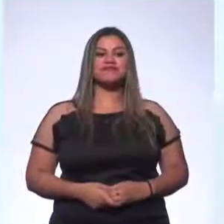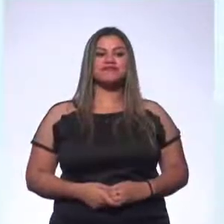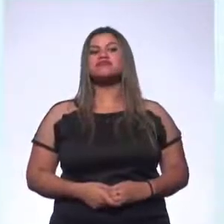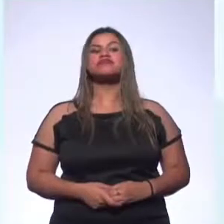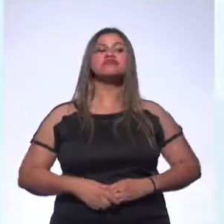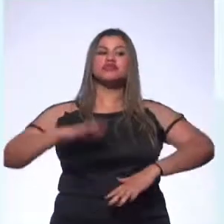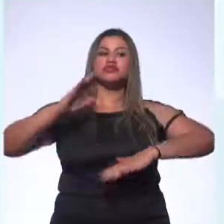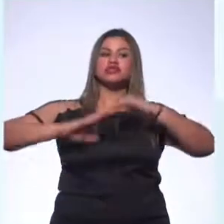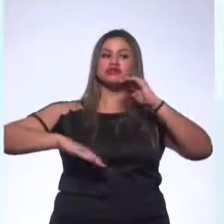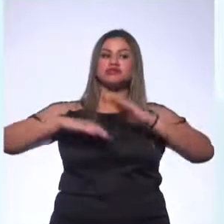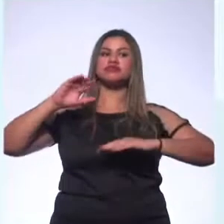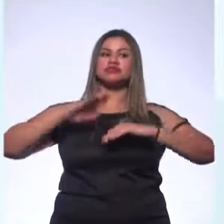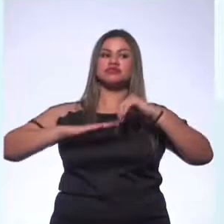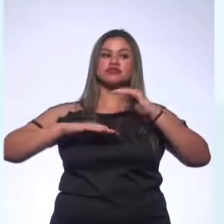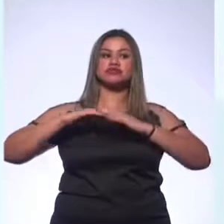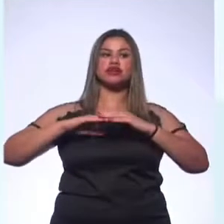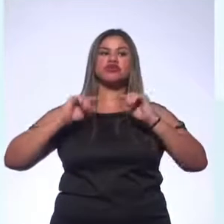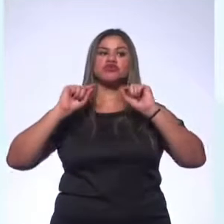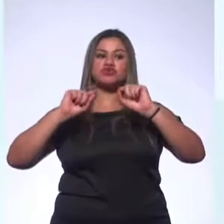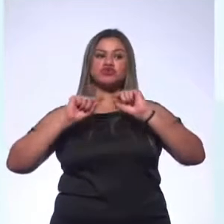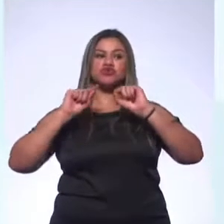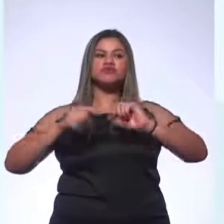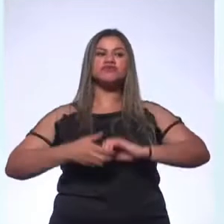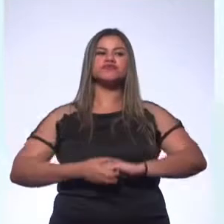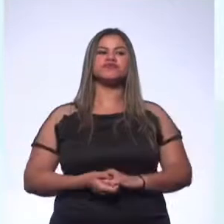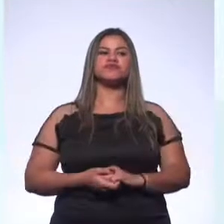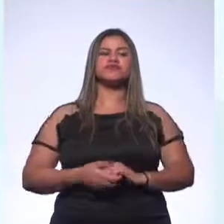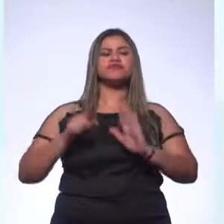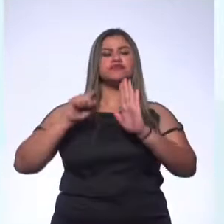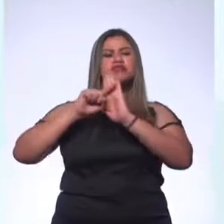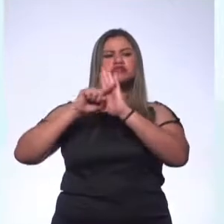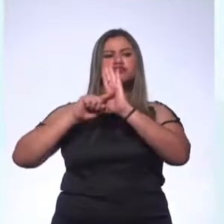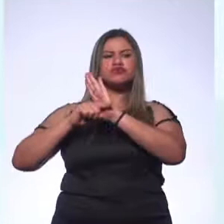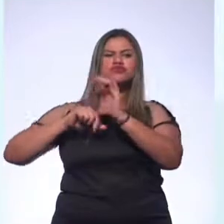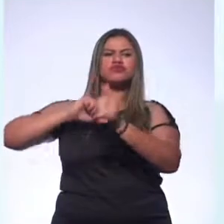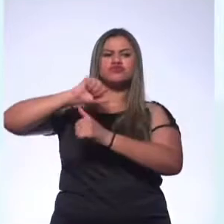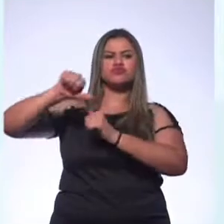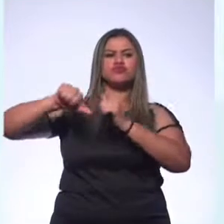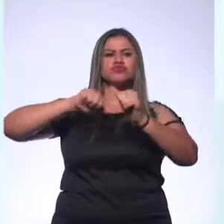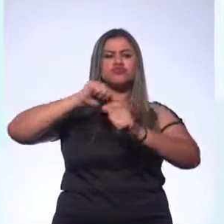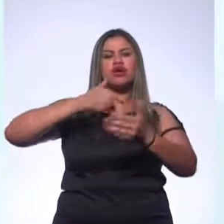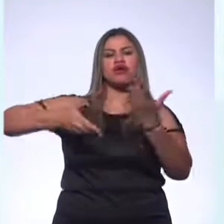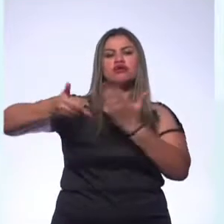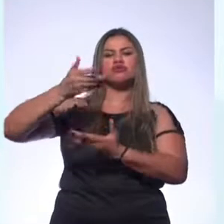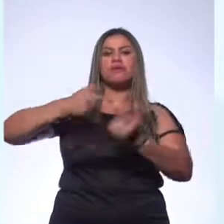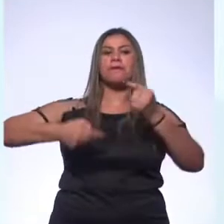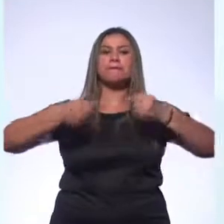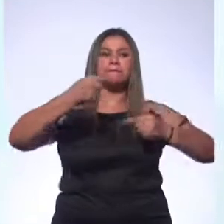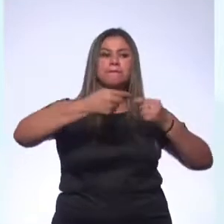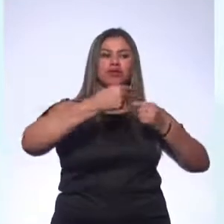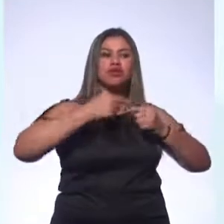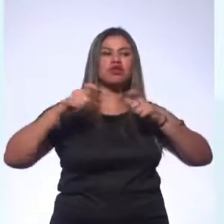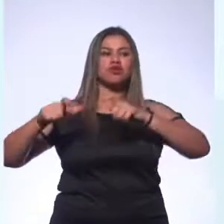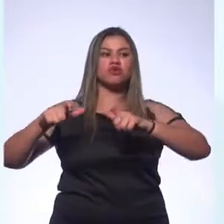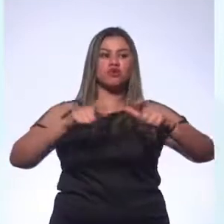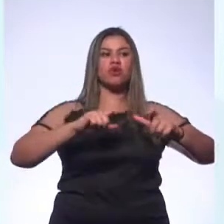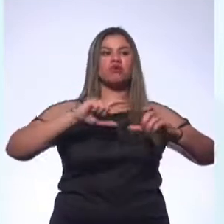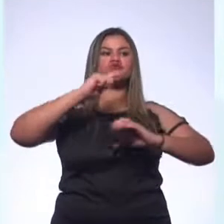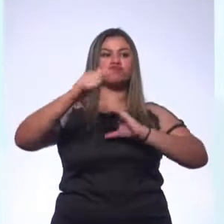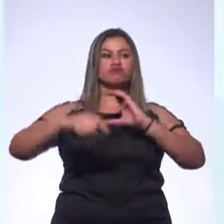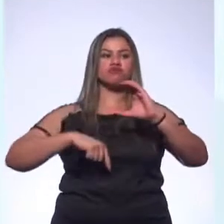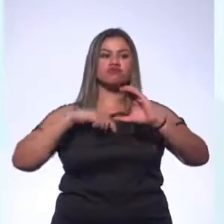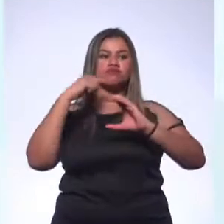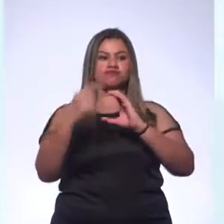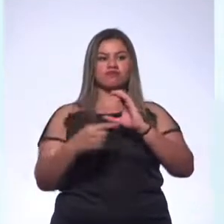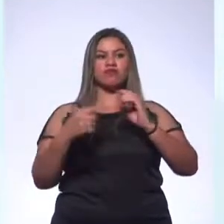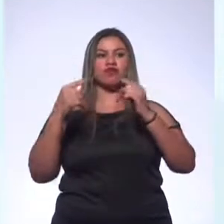A habilidade será analisar as transformações nas relações políticas locais,